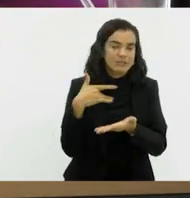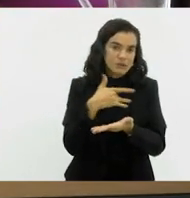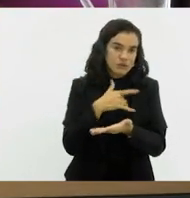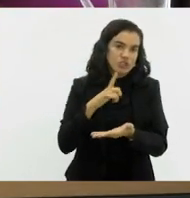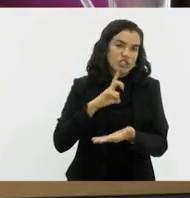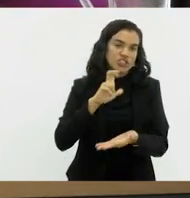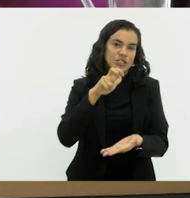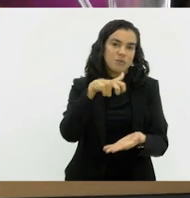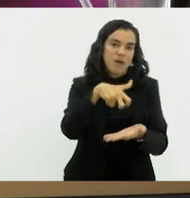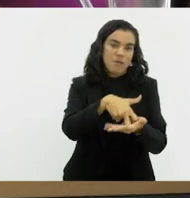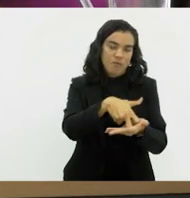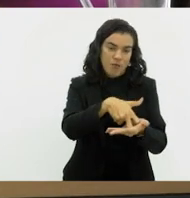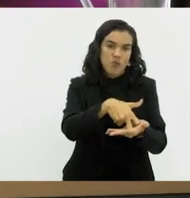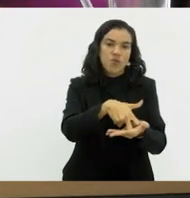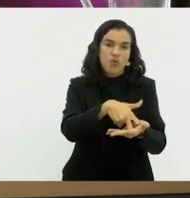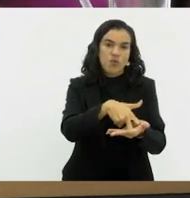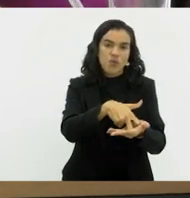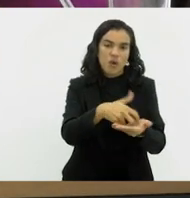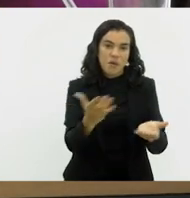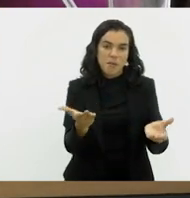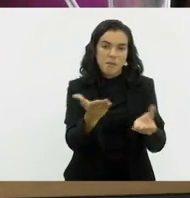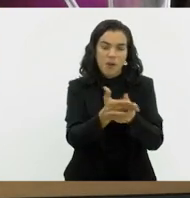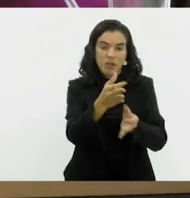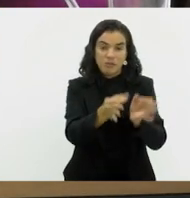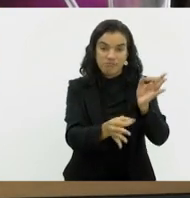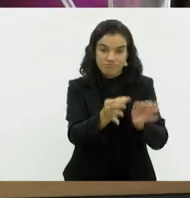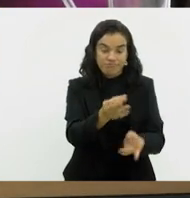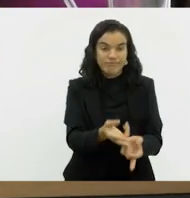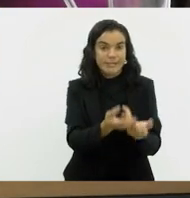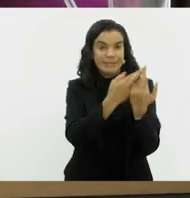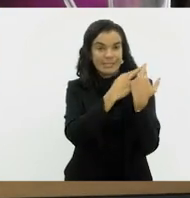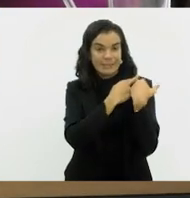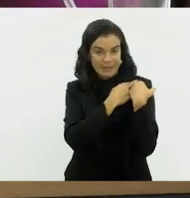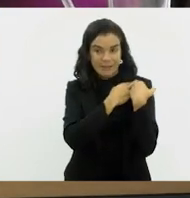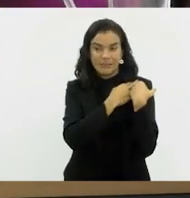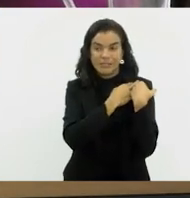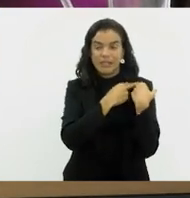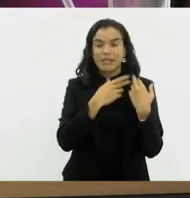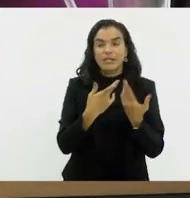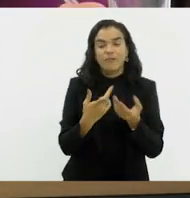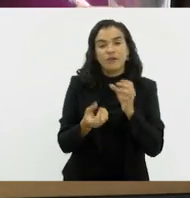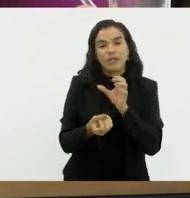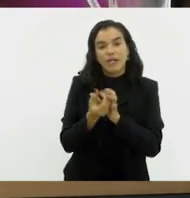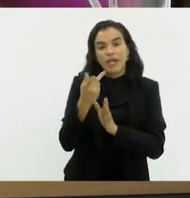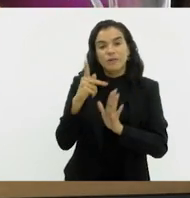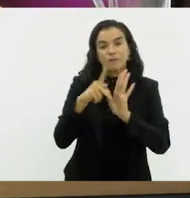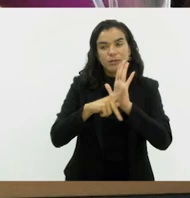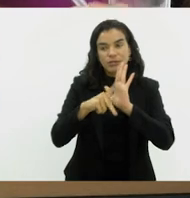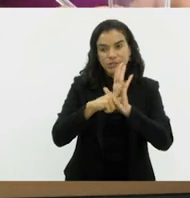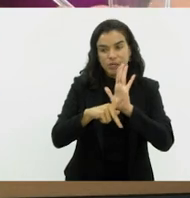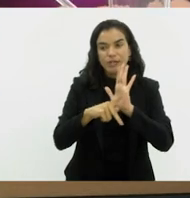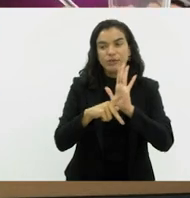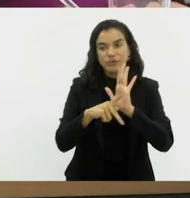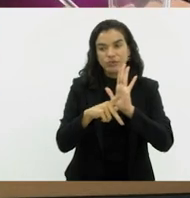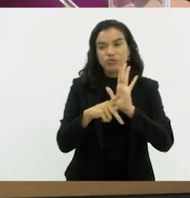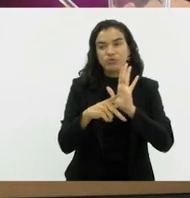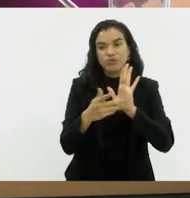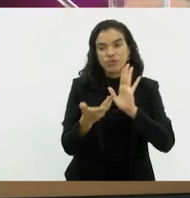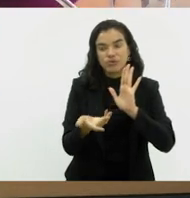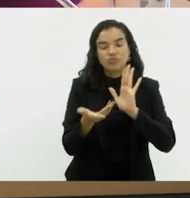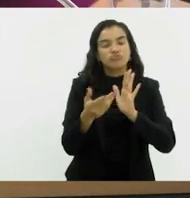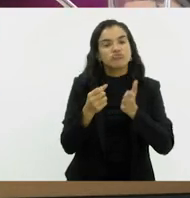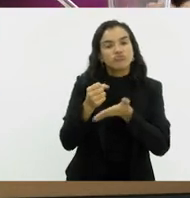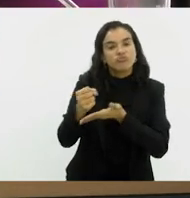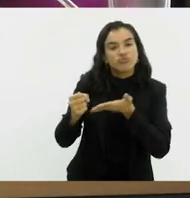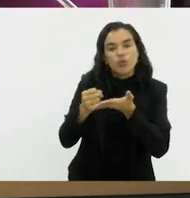né, de assumir a responsabilidade. Então, foi criado um projeto com